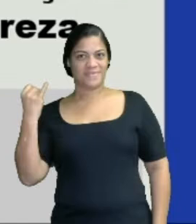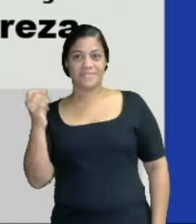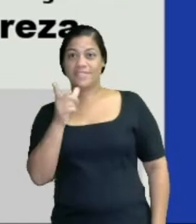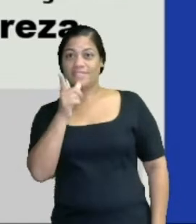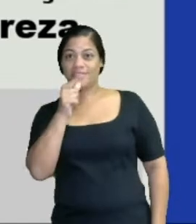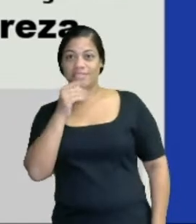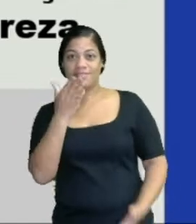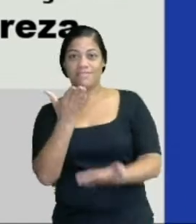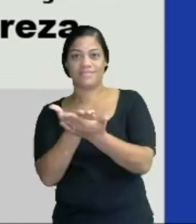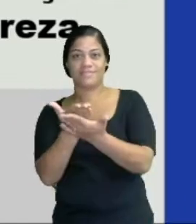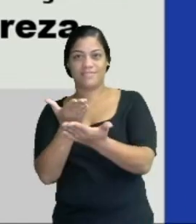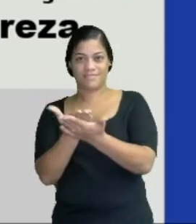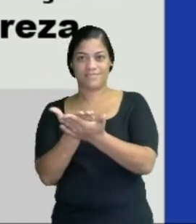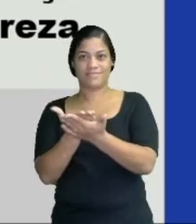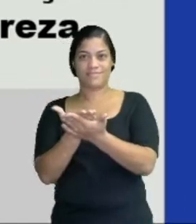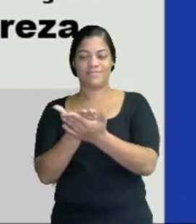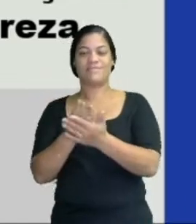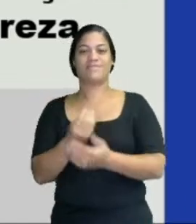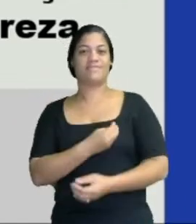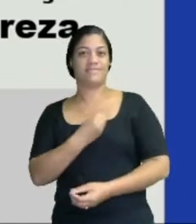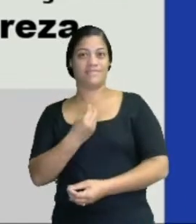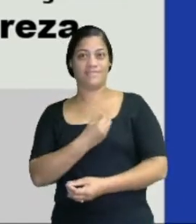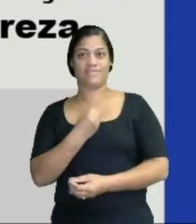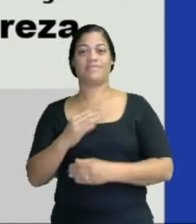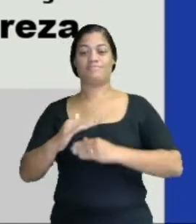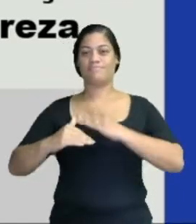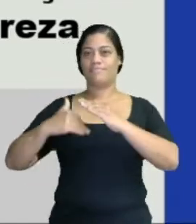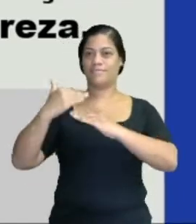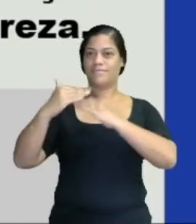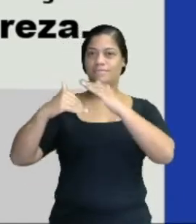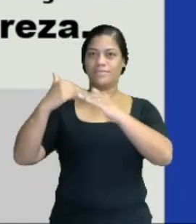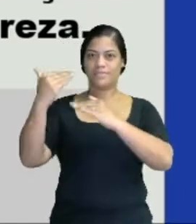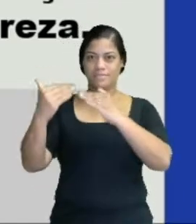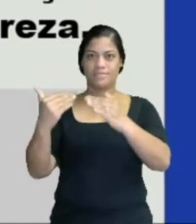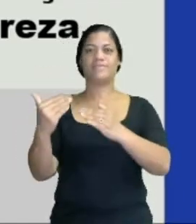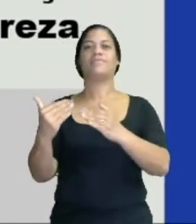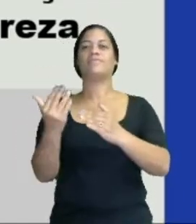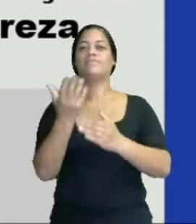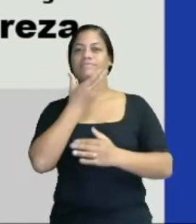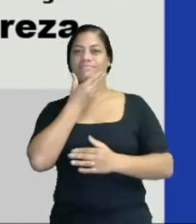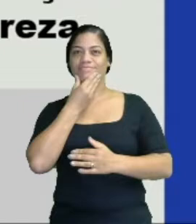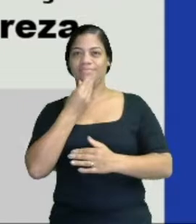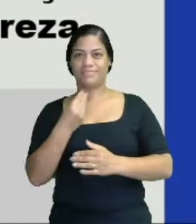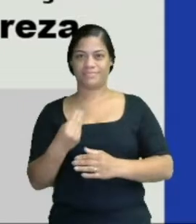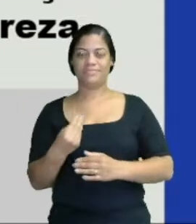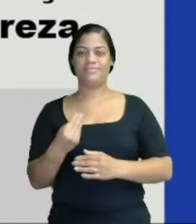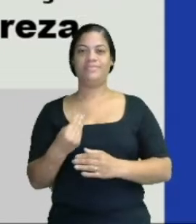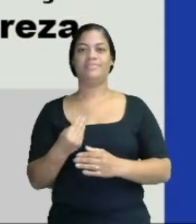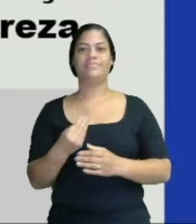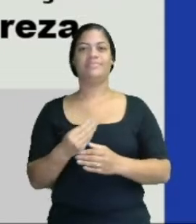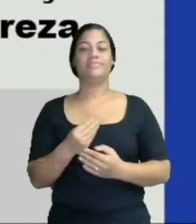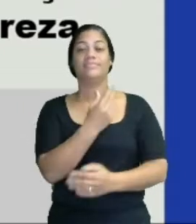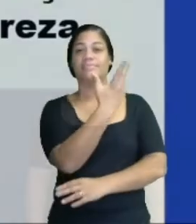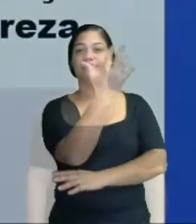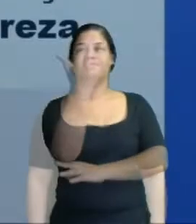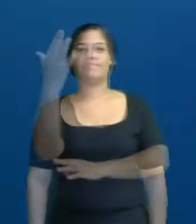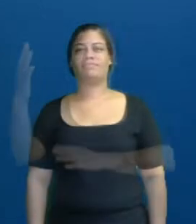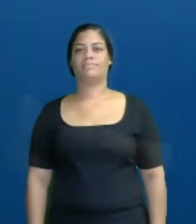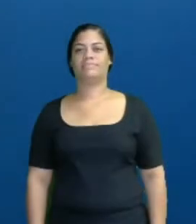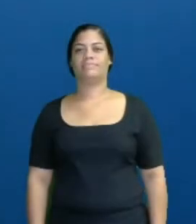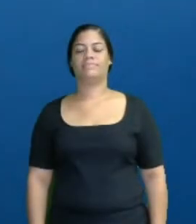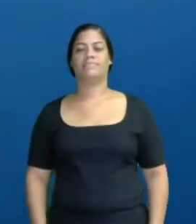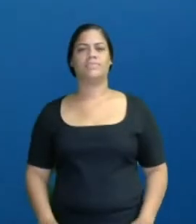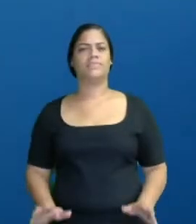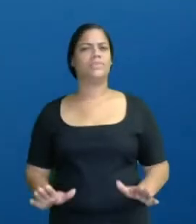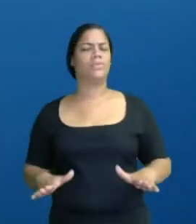hidrografia para o estudo da superfície terrestre, para o desenvolvimento das ações humanas e da natureza.